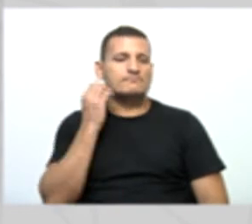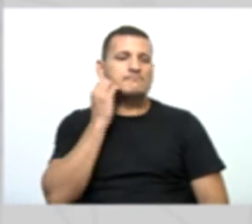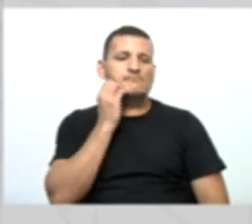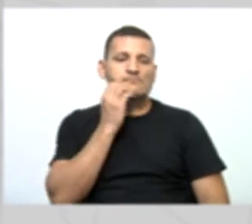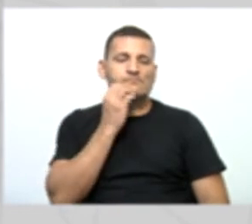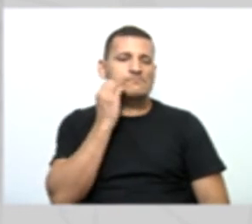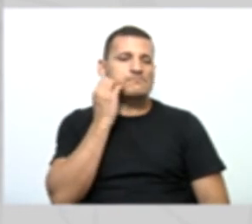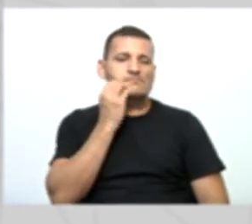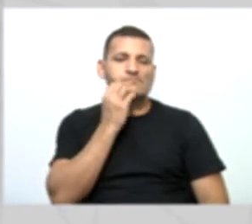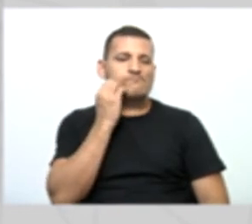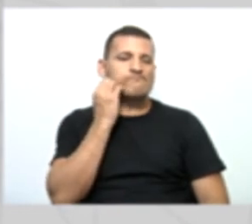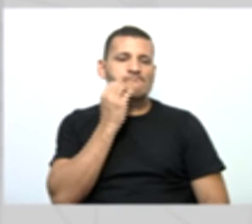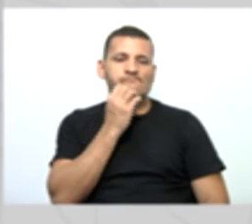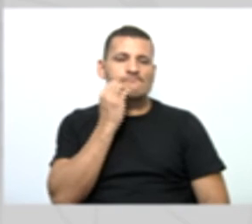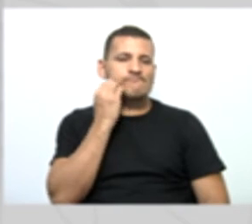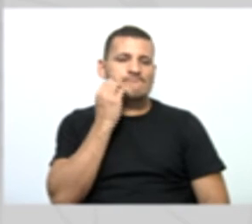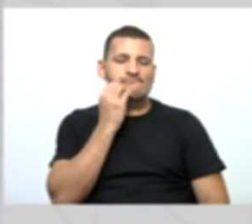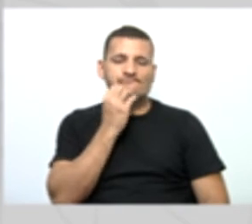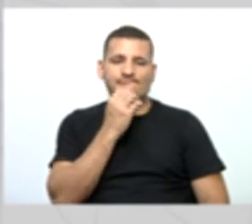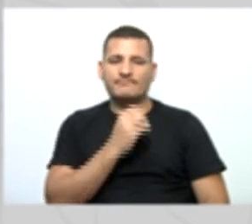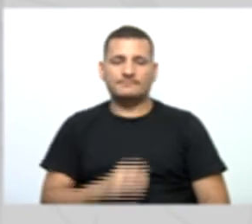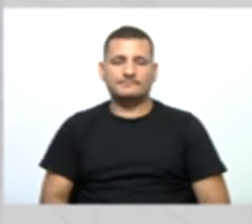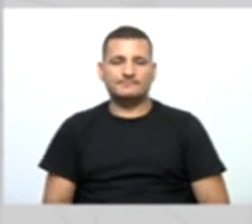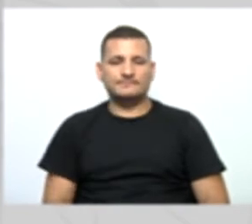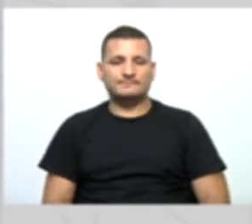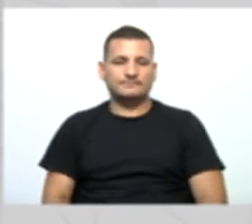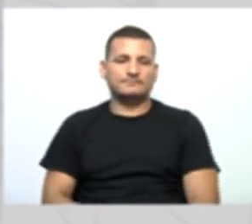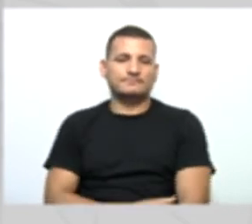de uma classe,